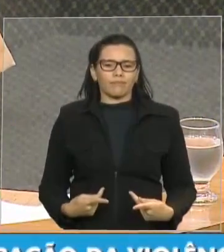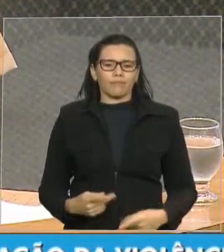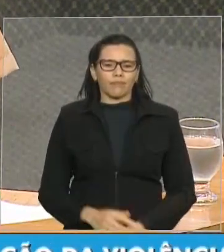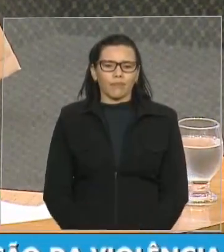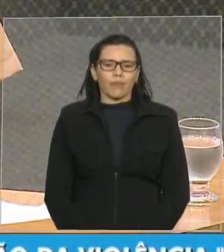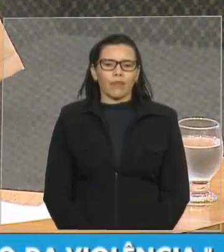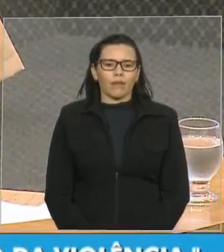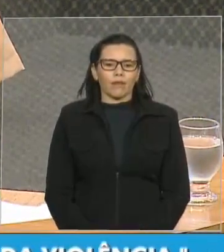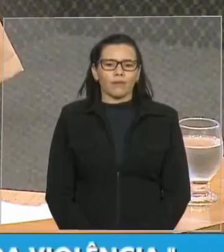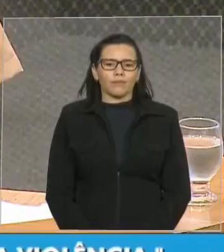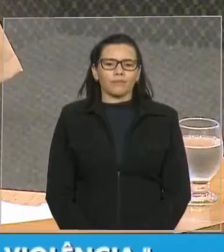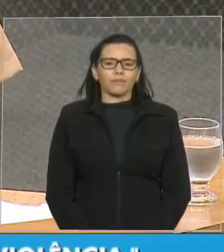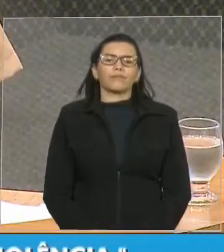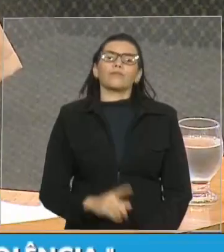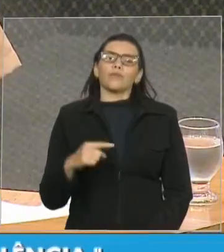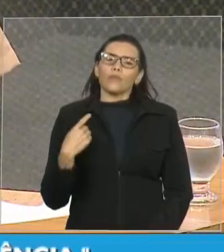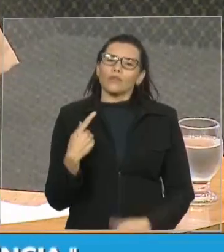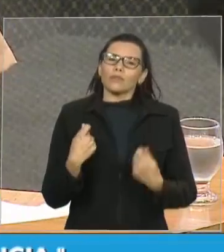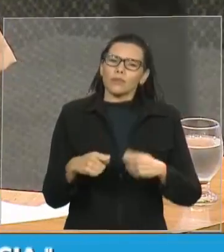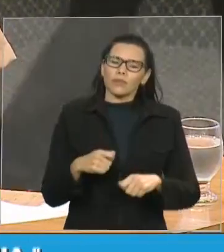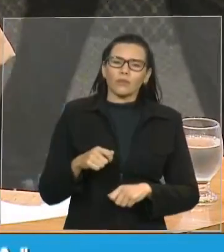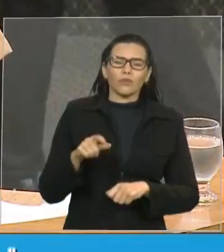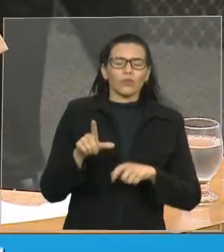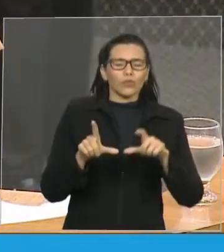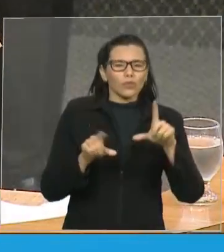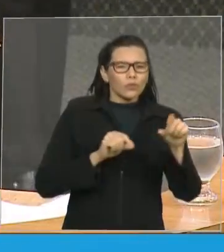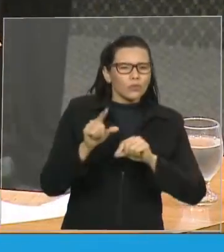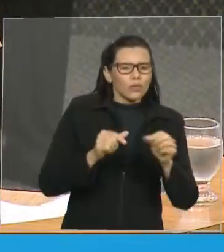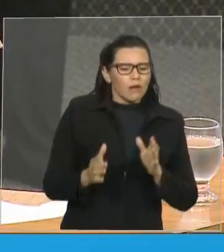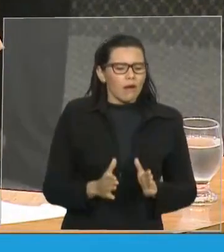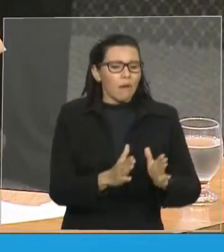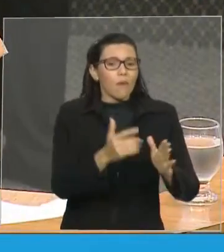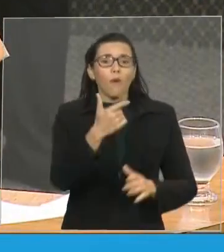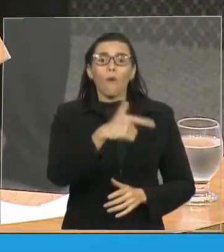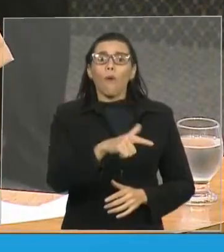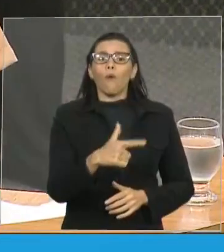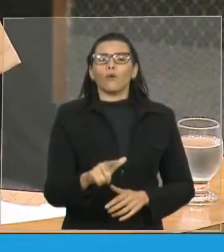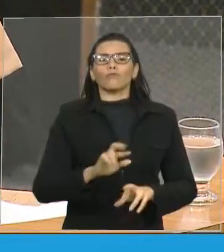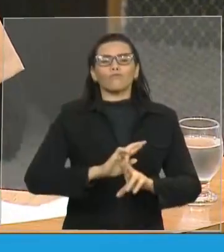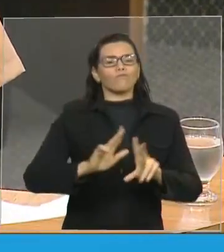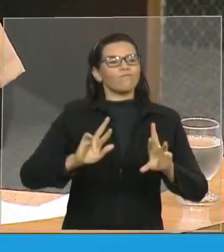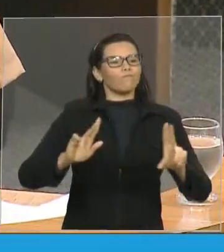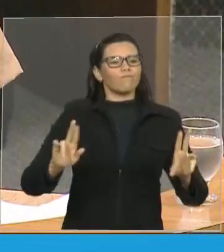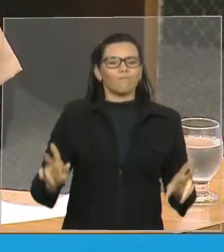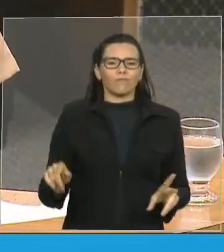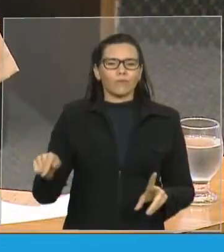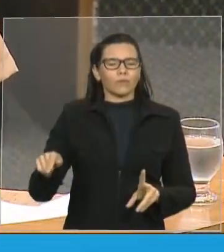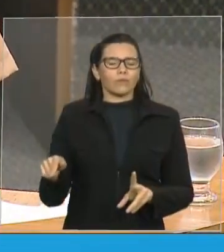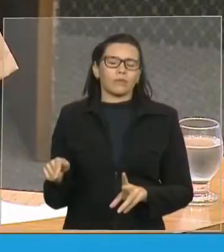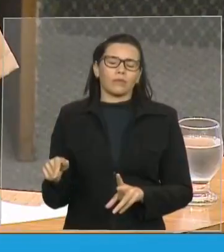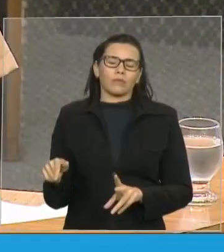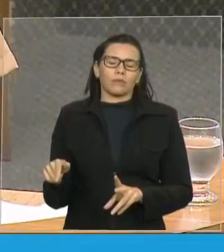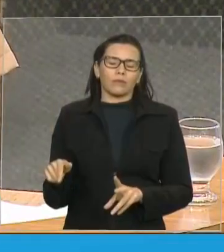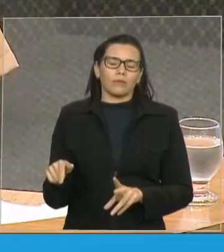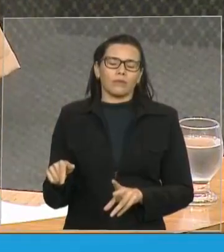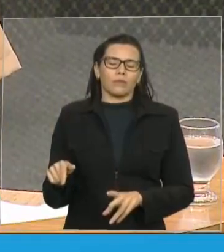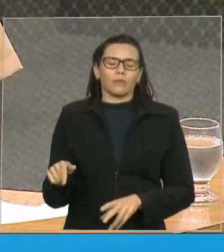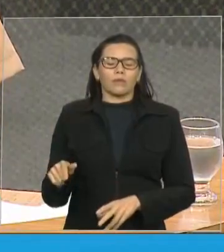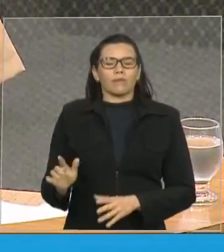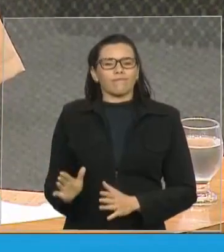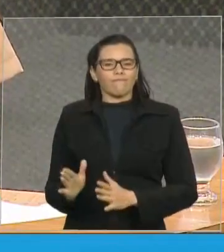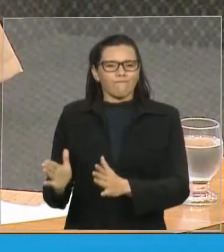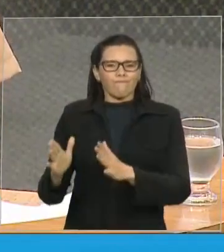de soluções alternativas à violência para resolver os conflitos assumiu atualmente um